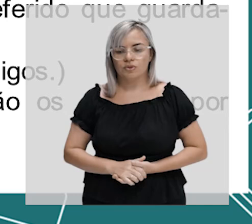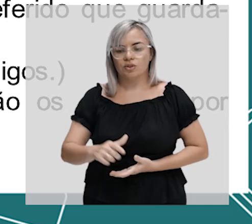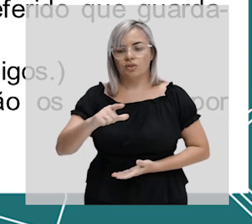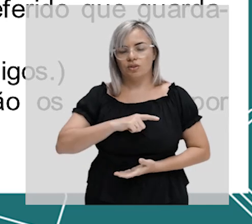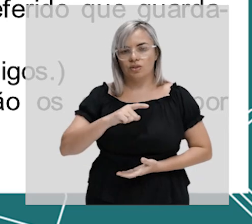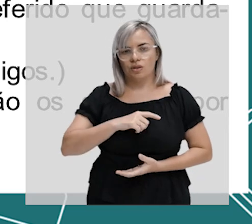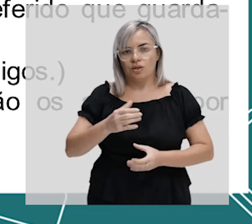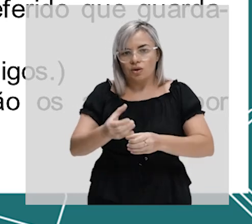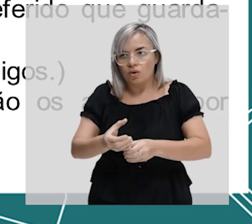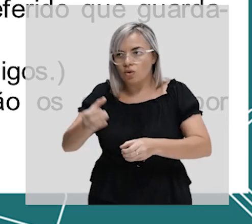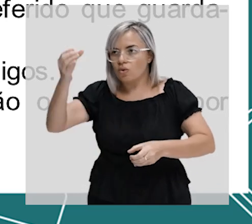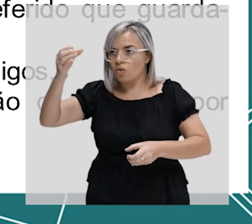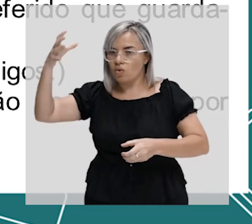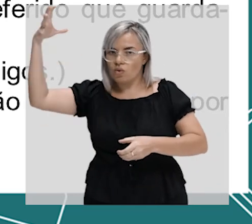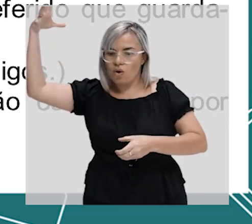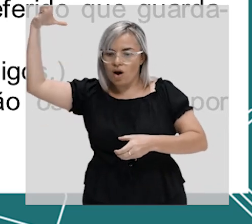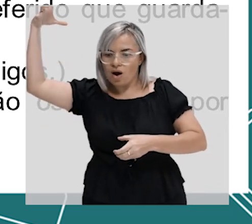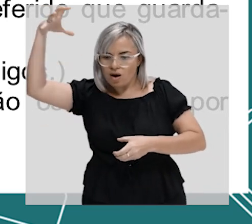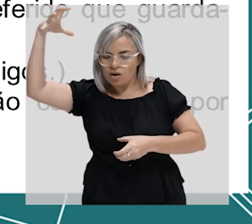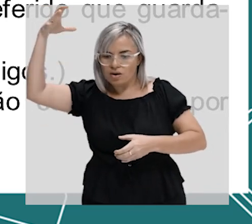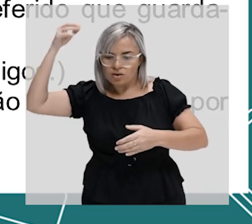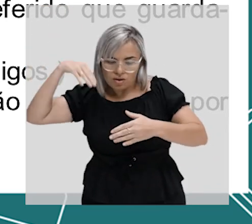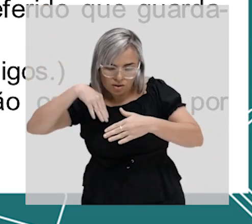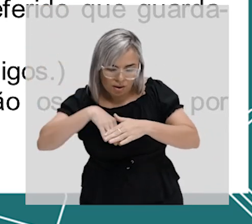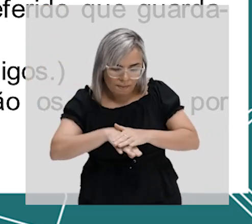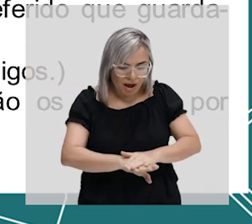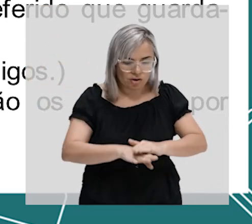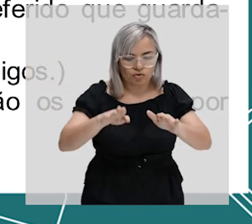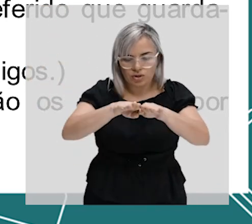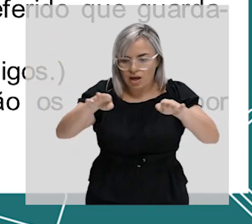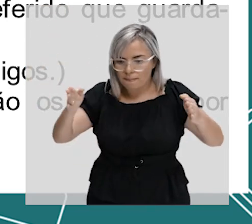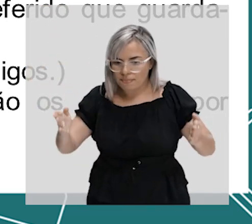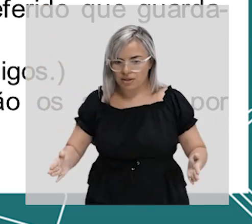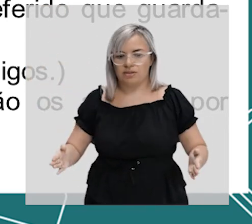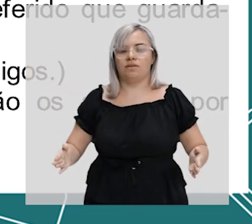um guarda-chuva debaixo da mesa.